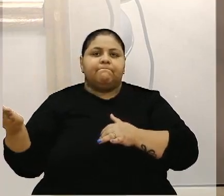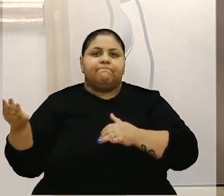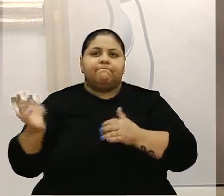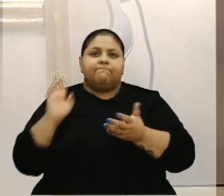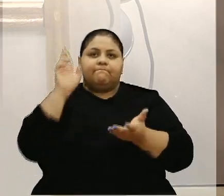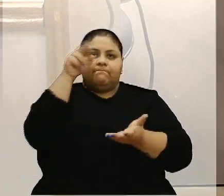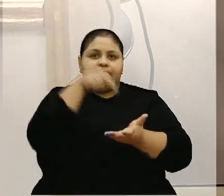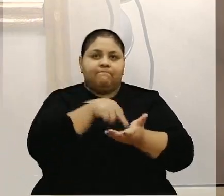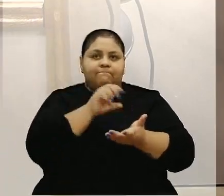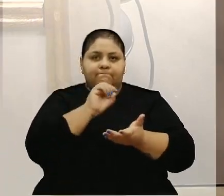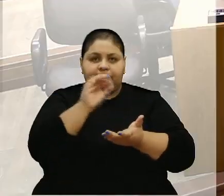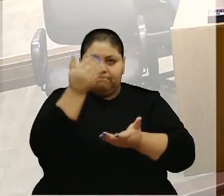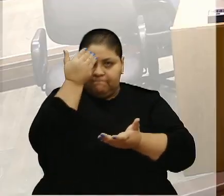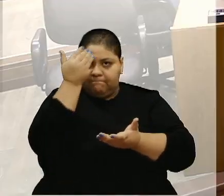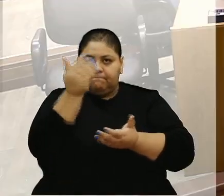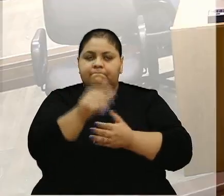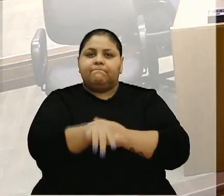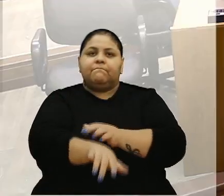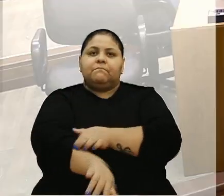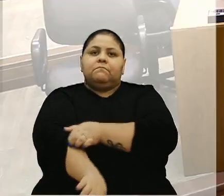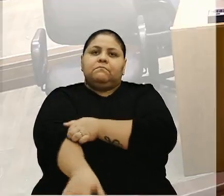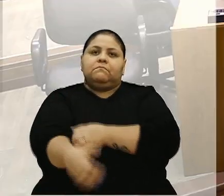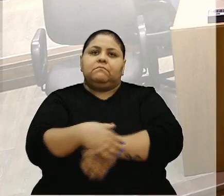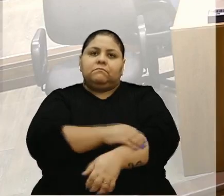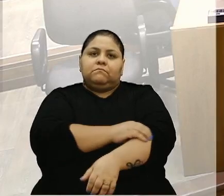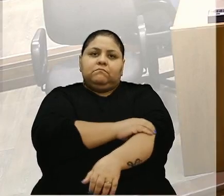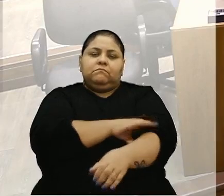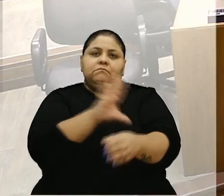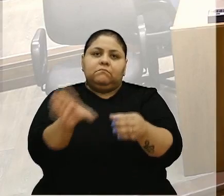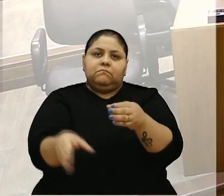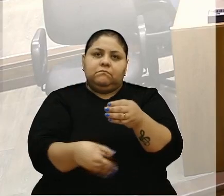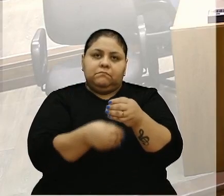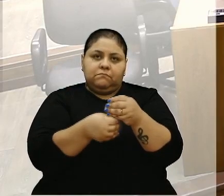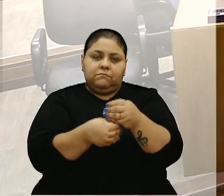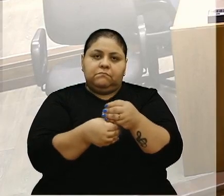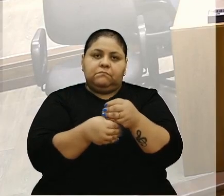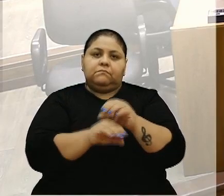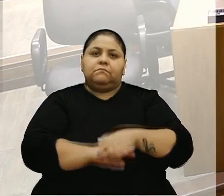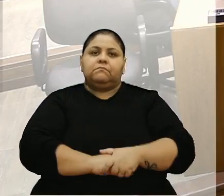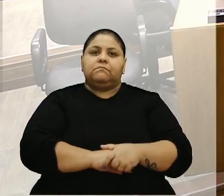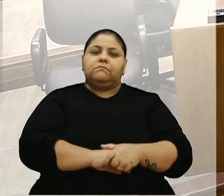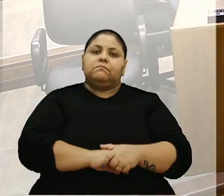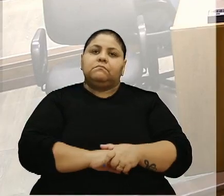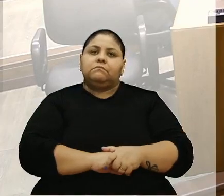realizações. Era isso, meu muito obrigado. Uma parte, vereador. Obrigado, vereador Cadório.